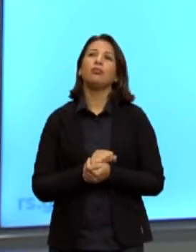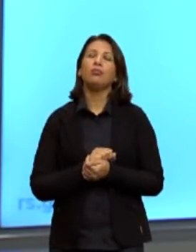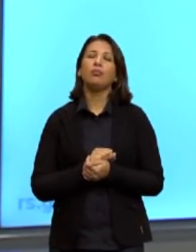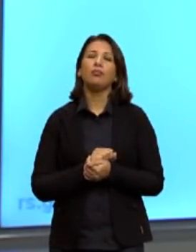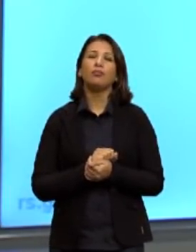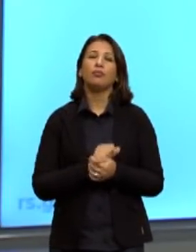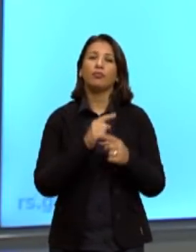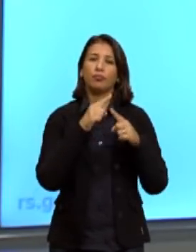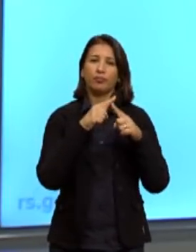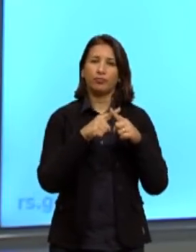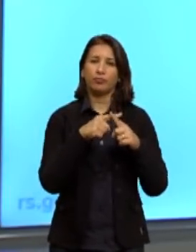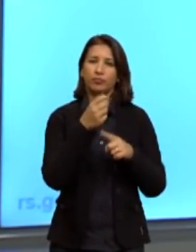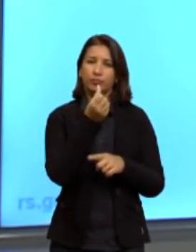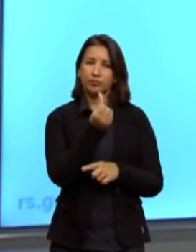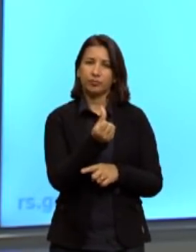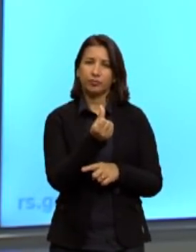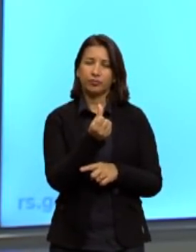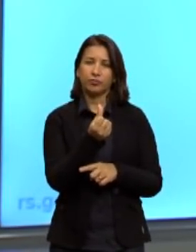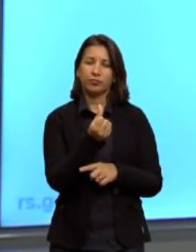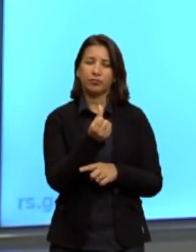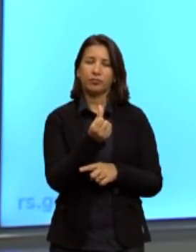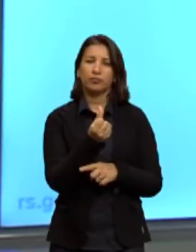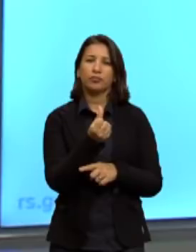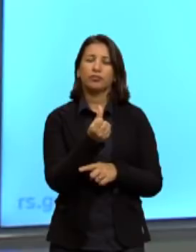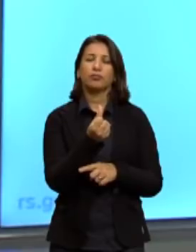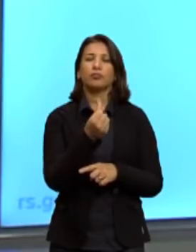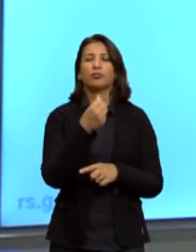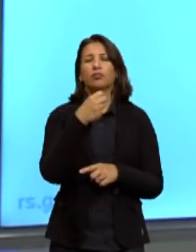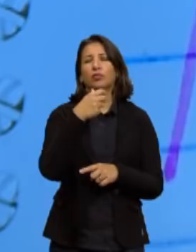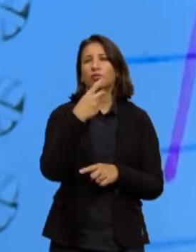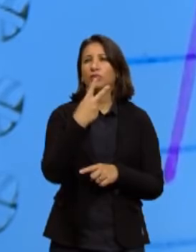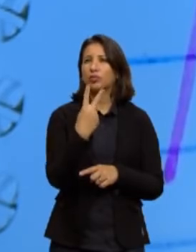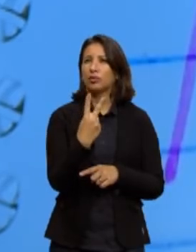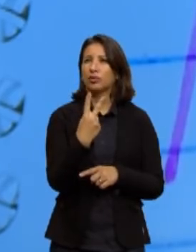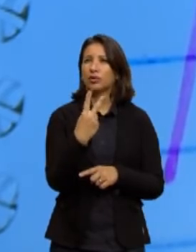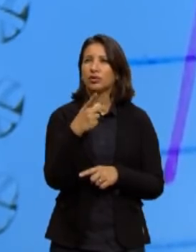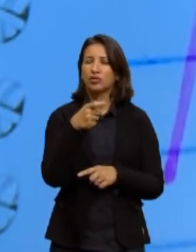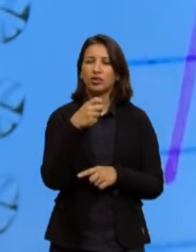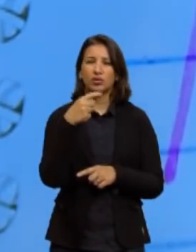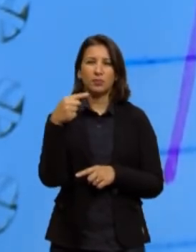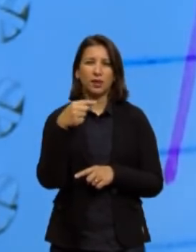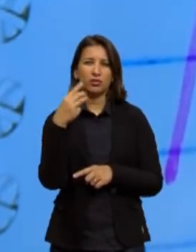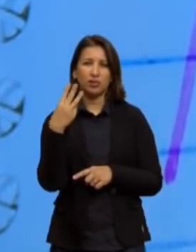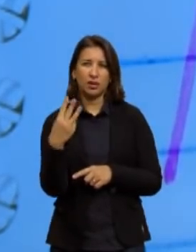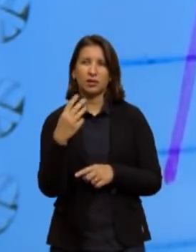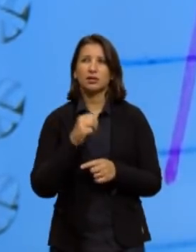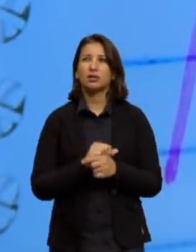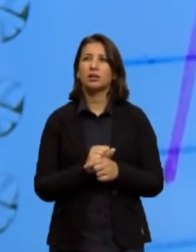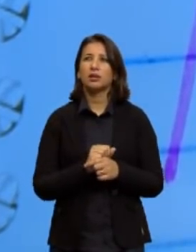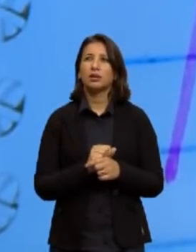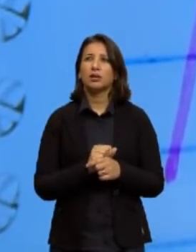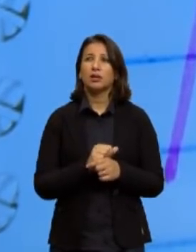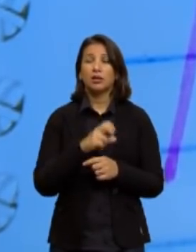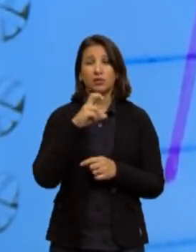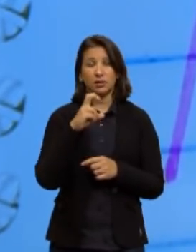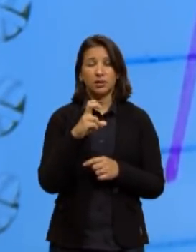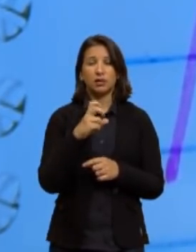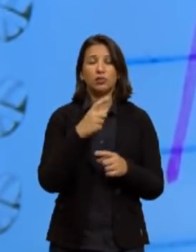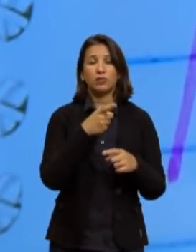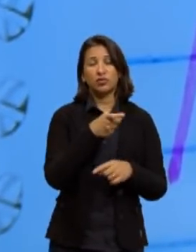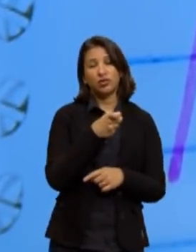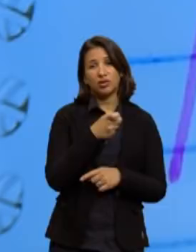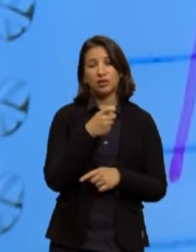nós multiplicamos vocês pelo 2x menos 3 e os e pelos seus mais dois aqui é